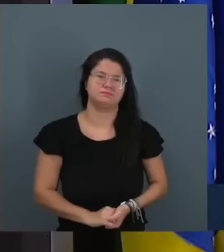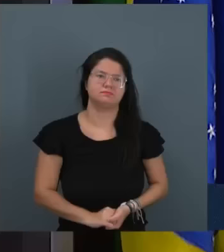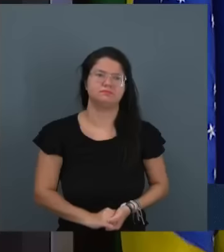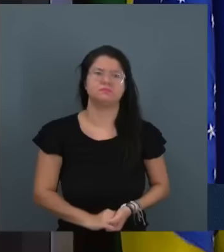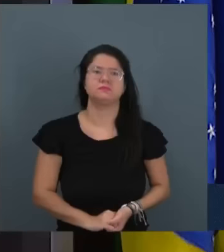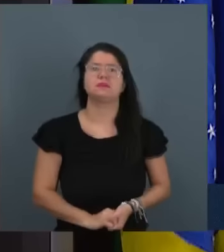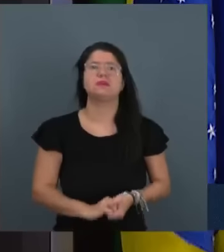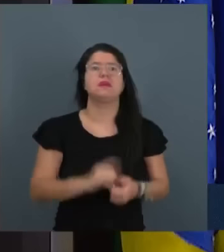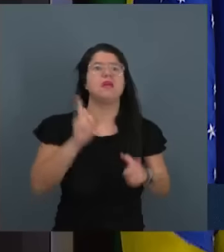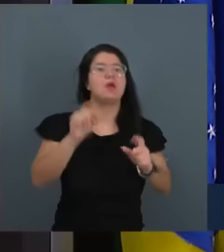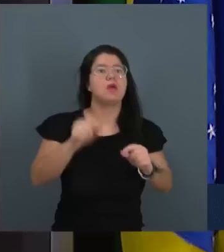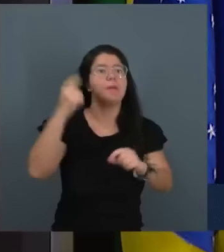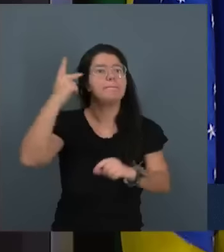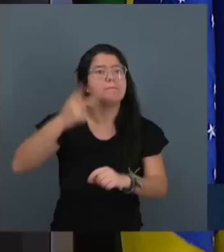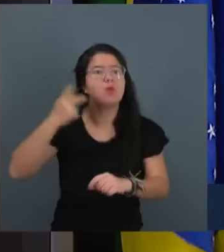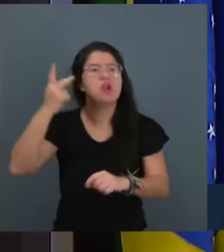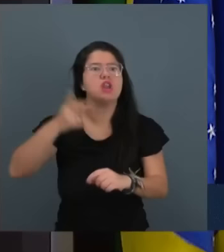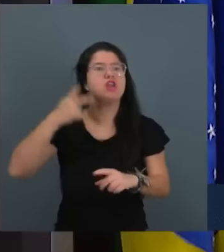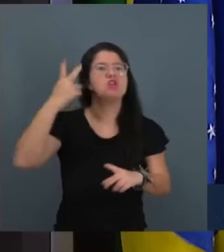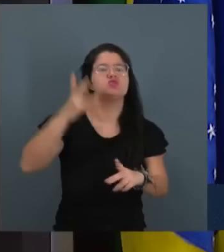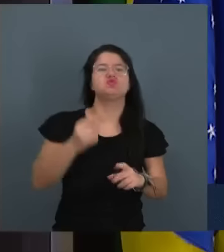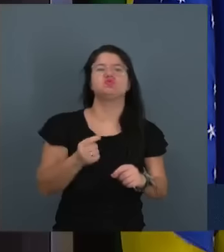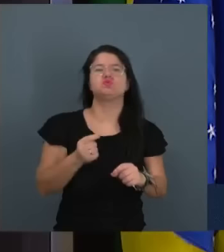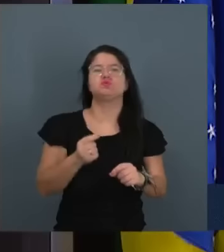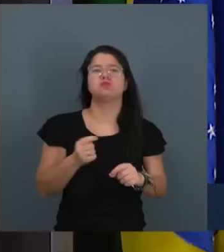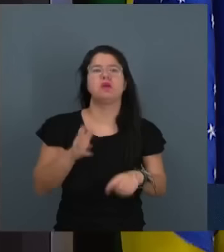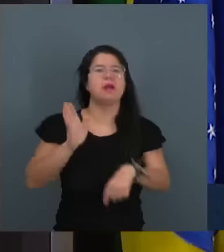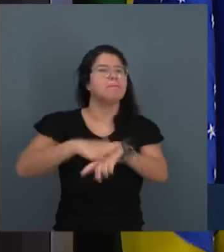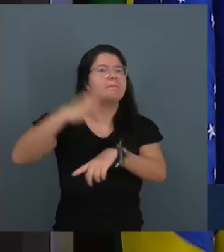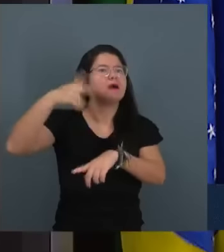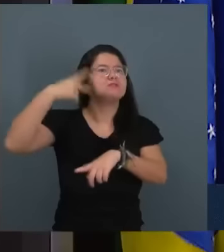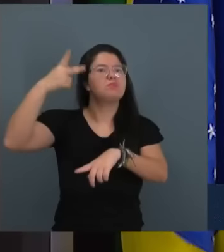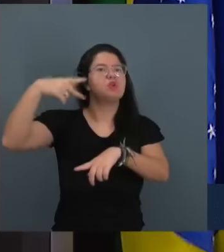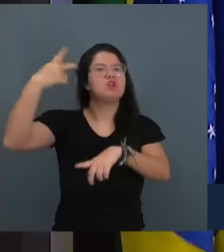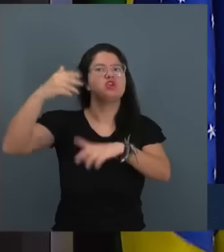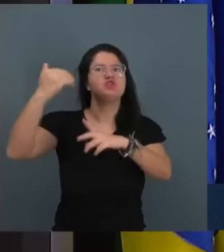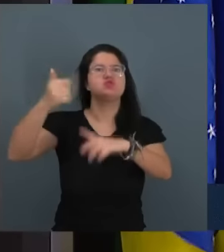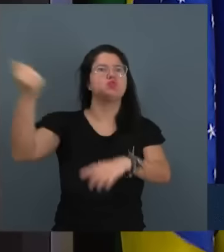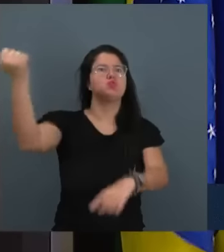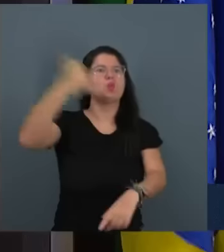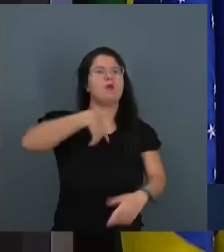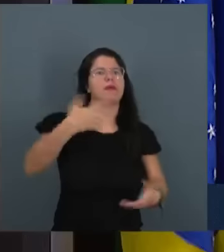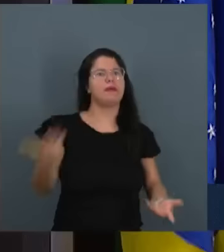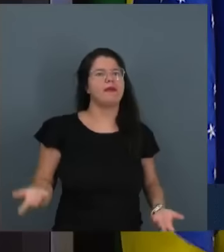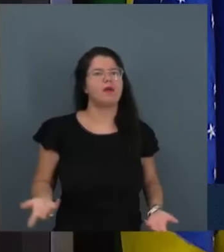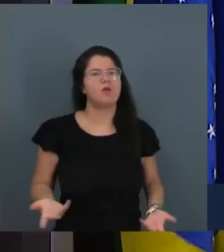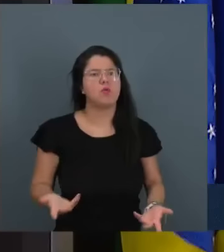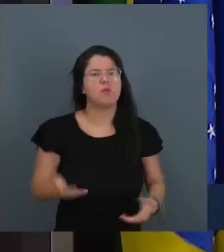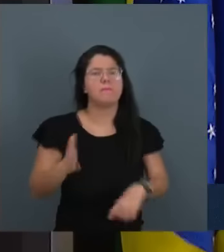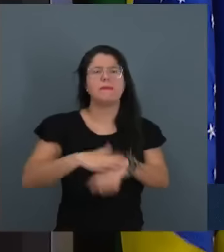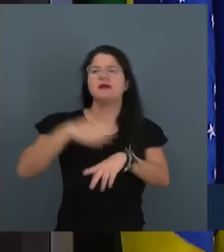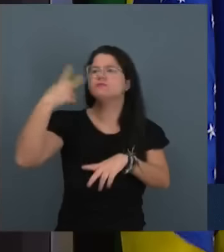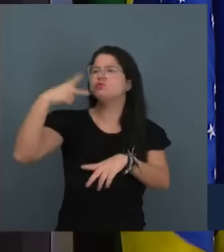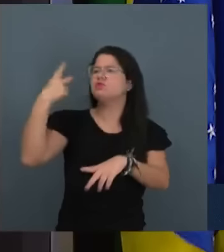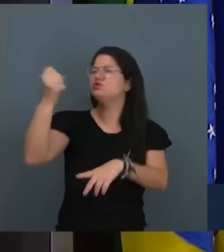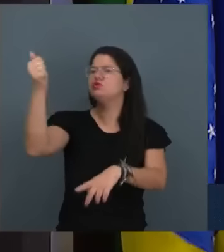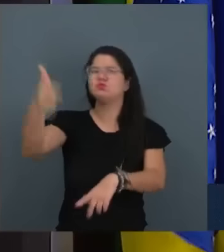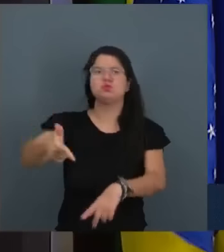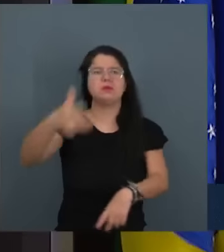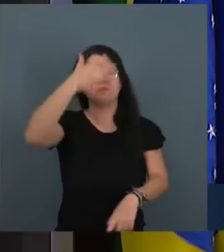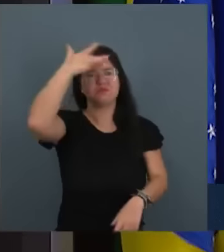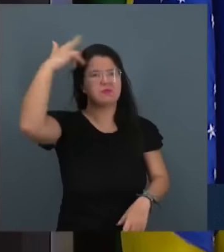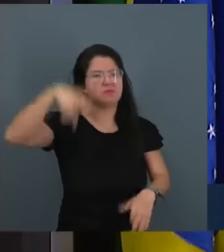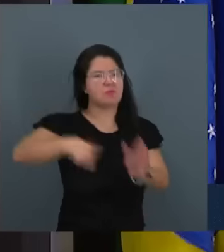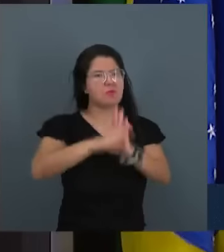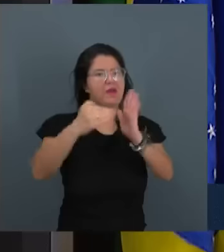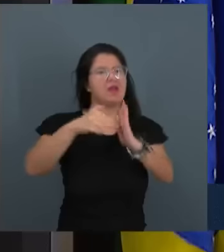São verdadeiros políticos, são mais políticos do que eu, senador Márcio Bittar, o próprio presidente Messias de Jesus.